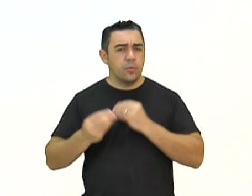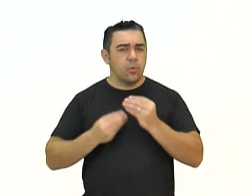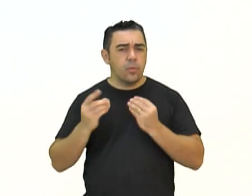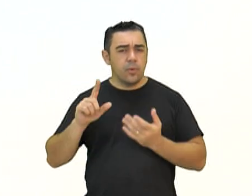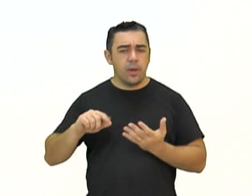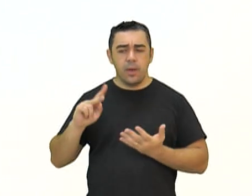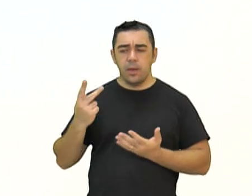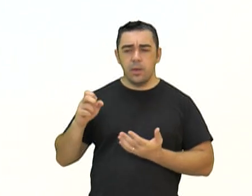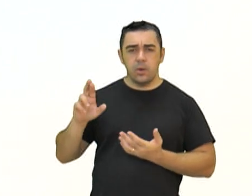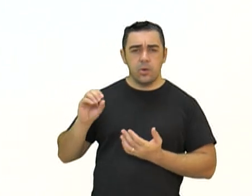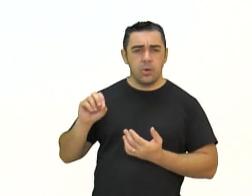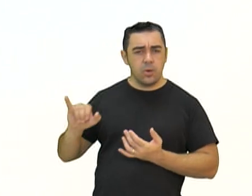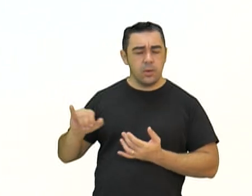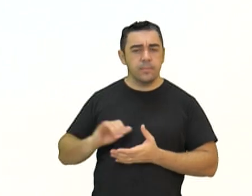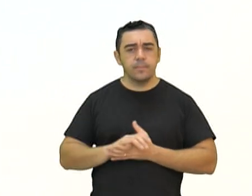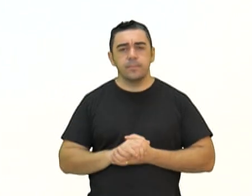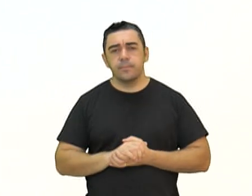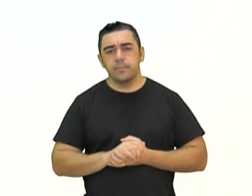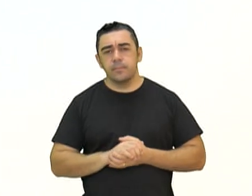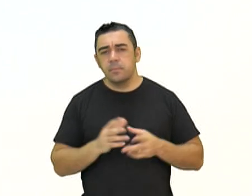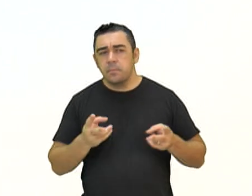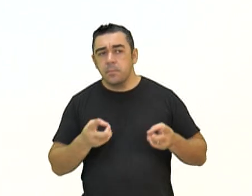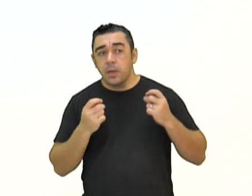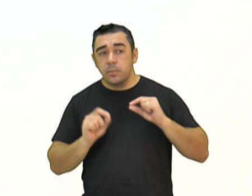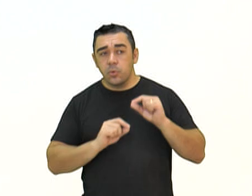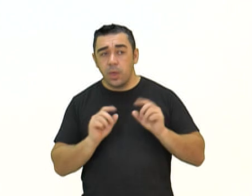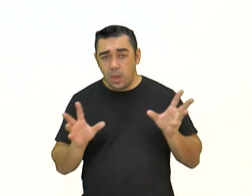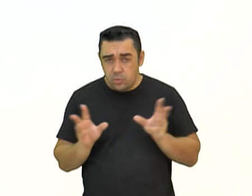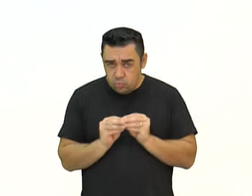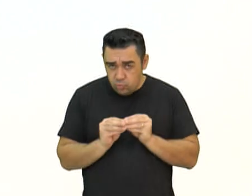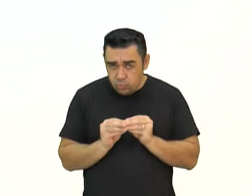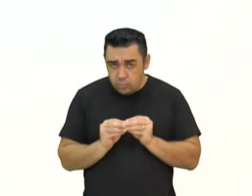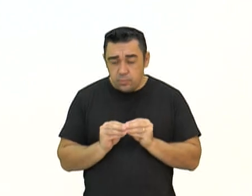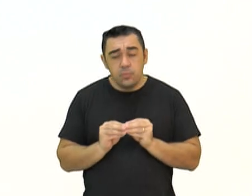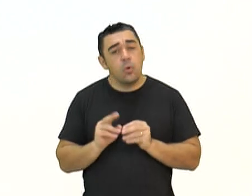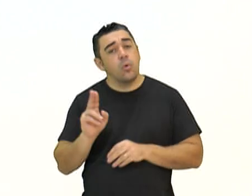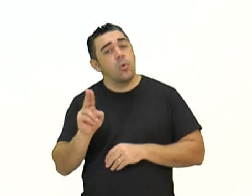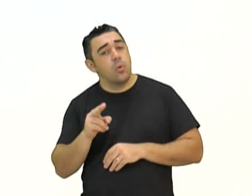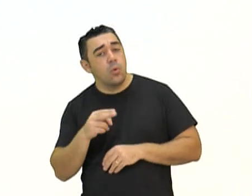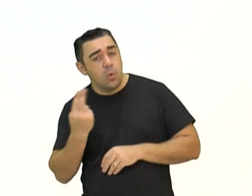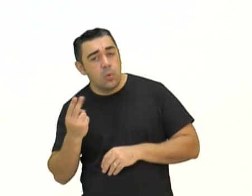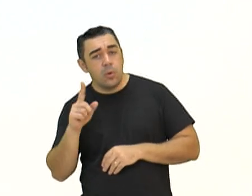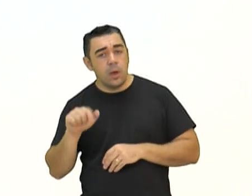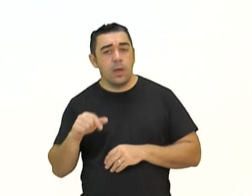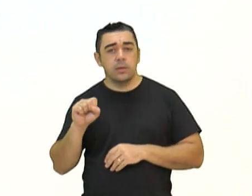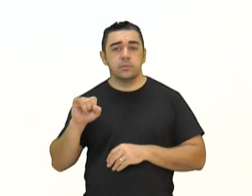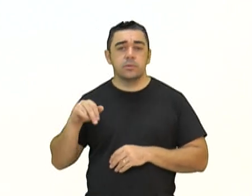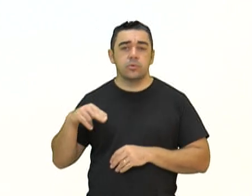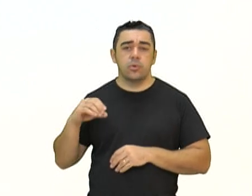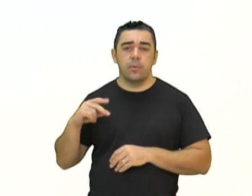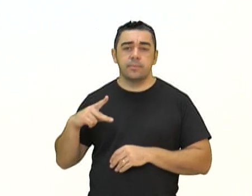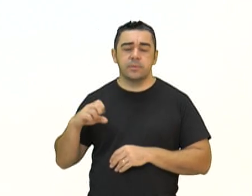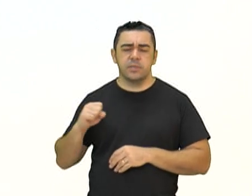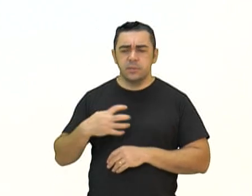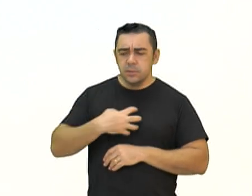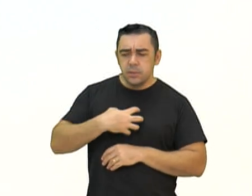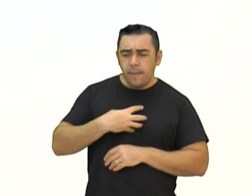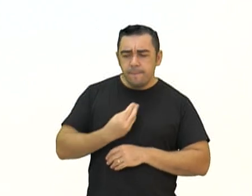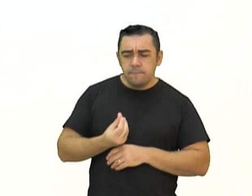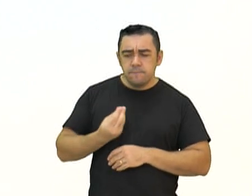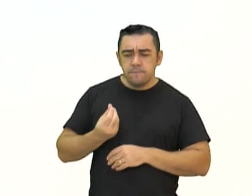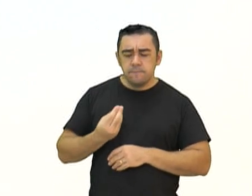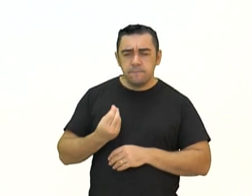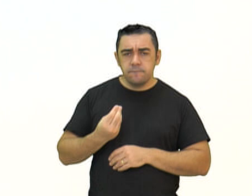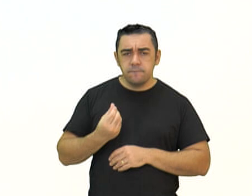perceber que trata-se apenas de um resumo ou trata-se de uma sinopse que sensibiliza os interlocutores